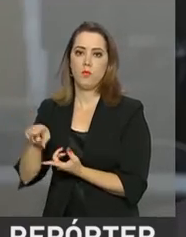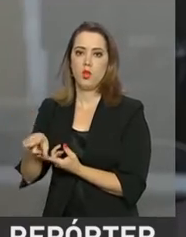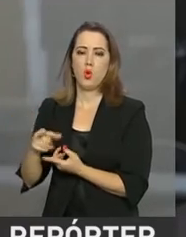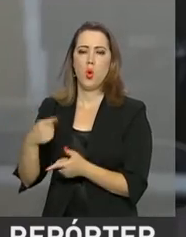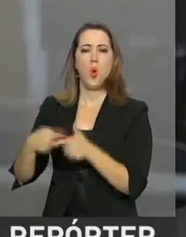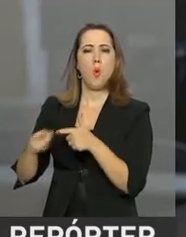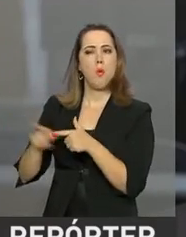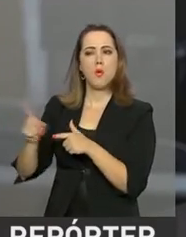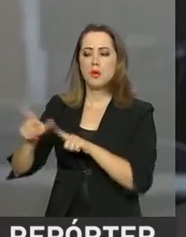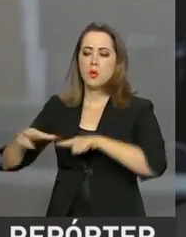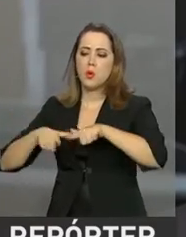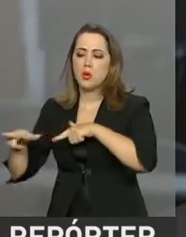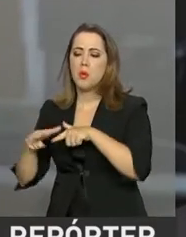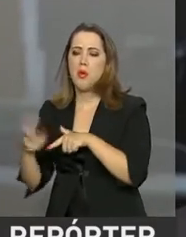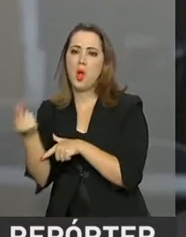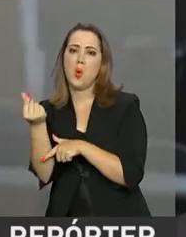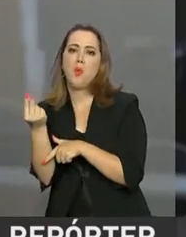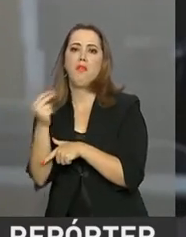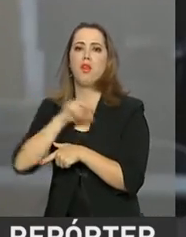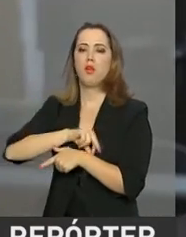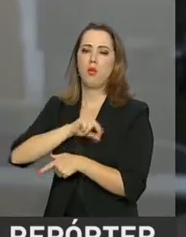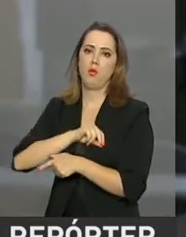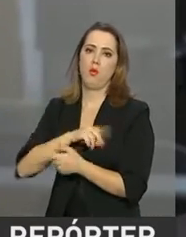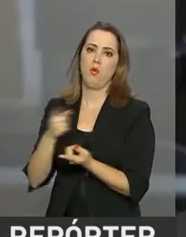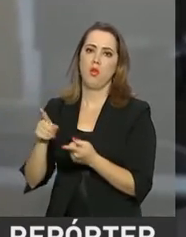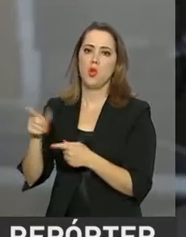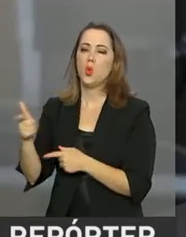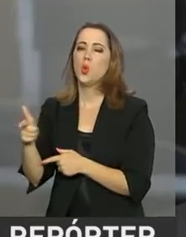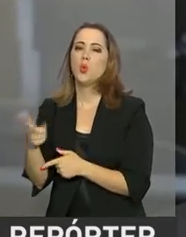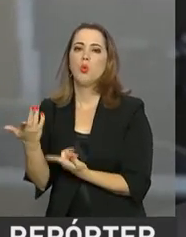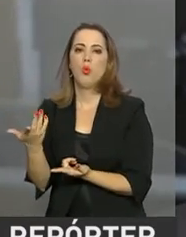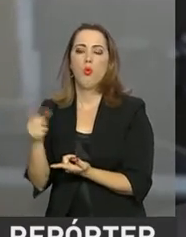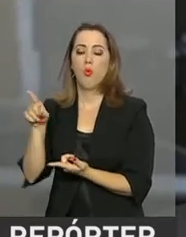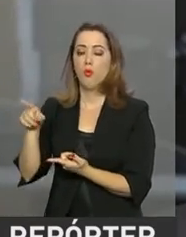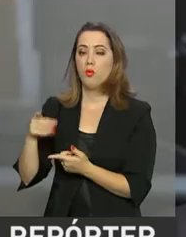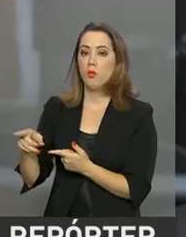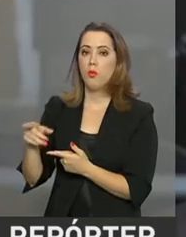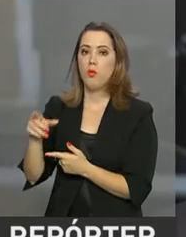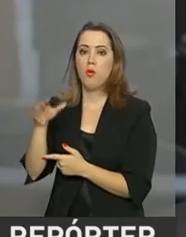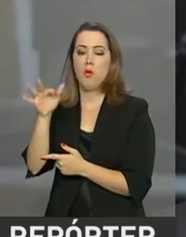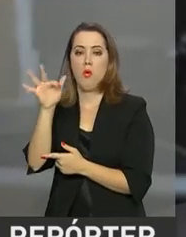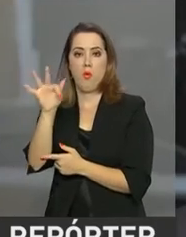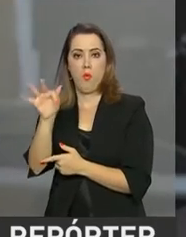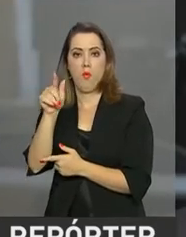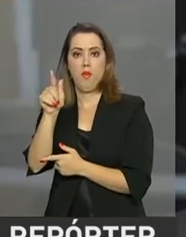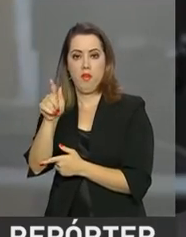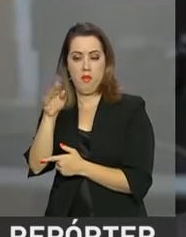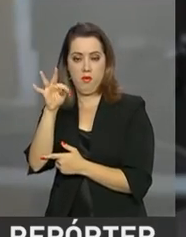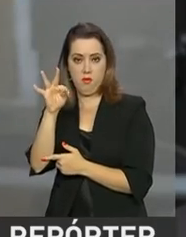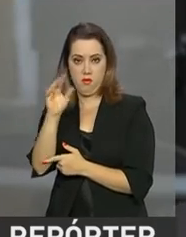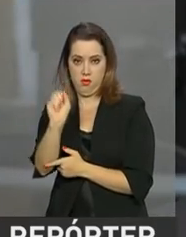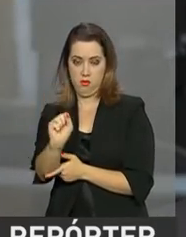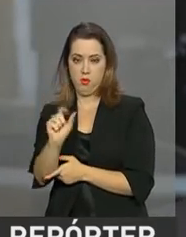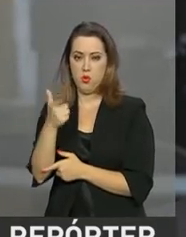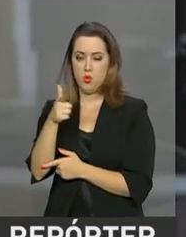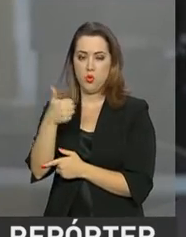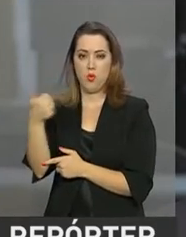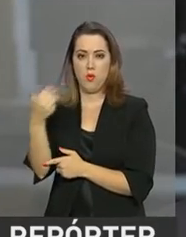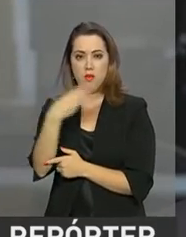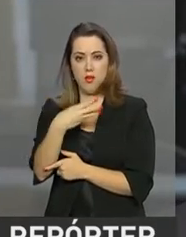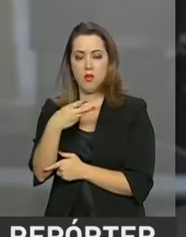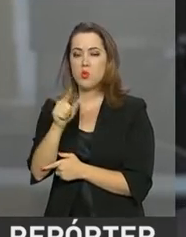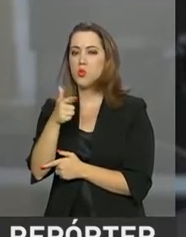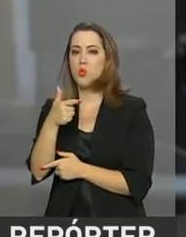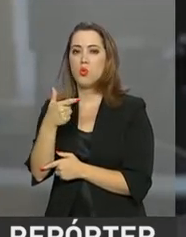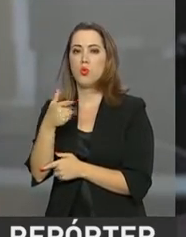trabalhador não é a remuneração do trabalhador não é o fundo de garantia não é o 13º não não são as